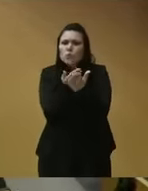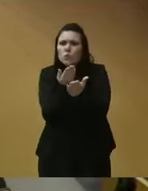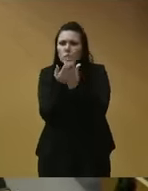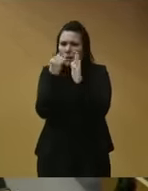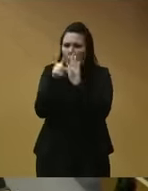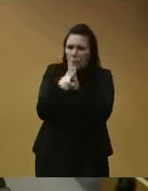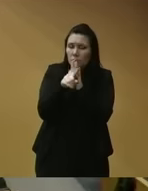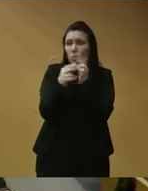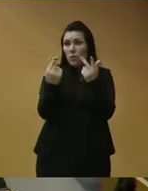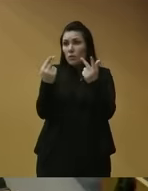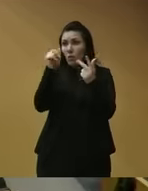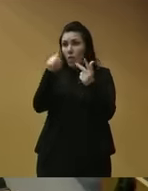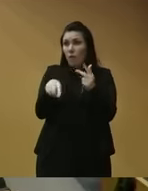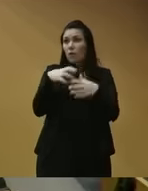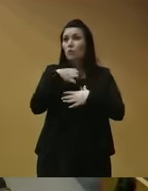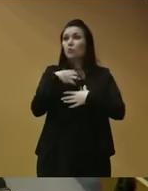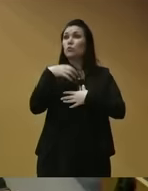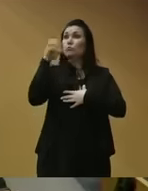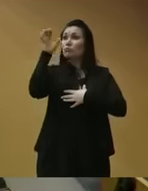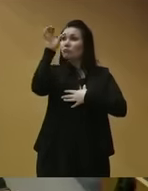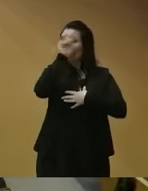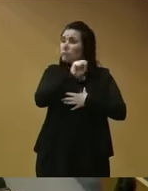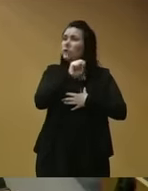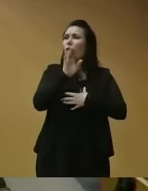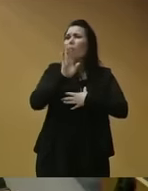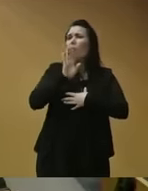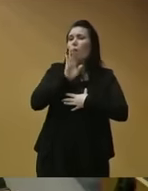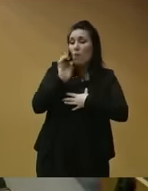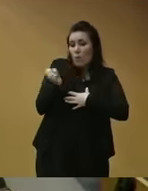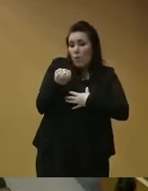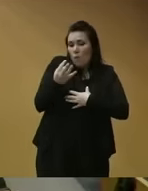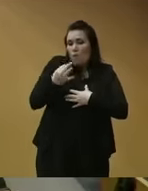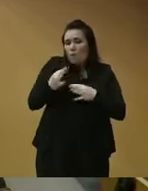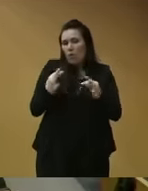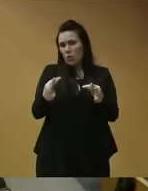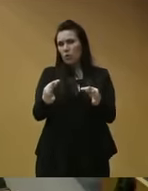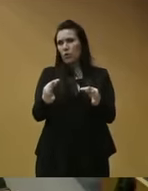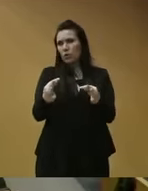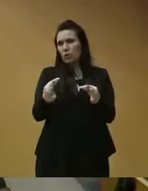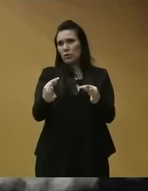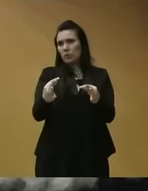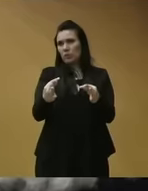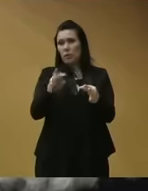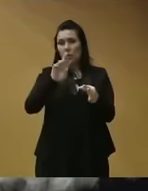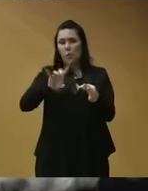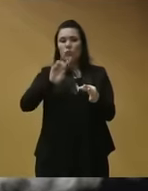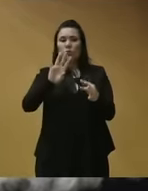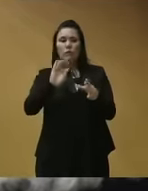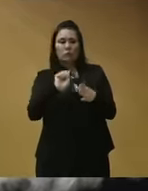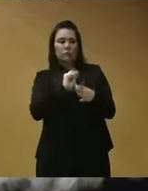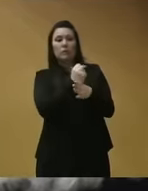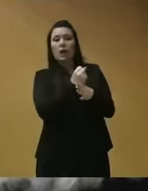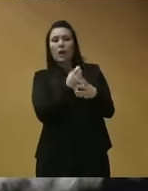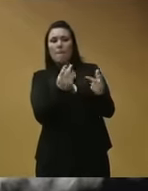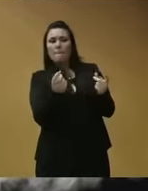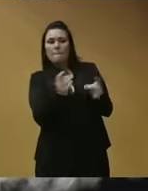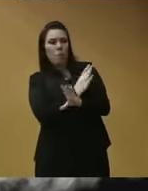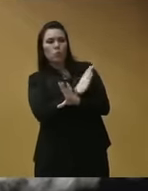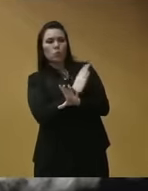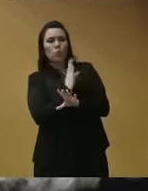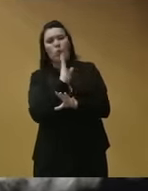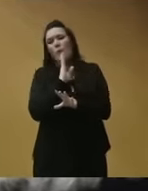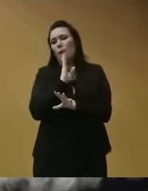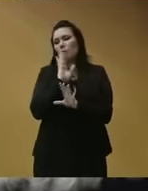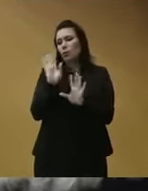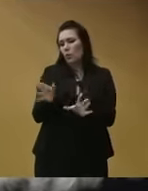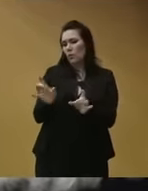novas tecnologias. Relevância, como liberdade, não são garantias da natureza, precisam de manutenção. Por